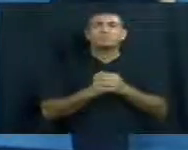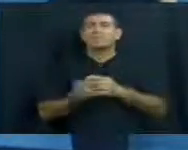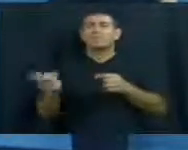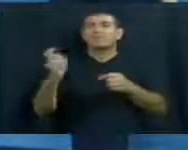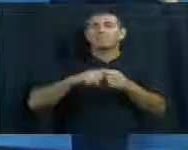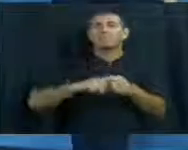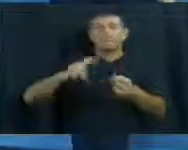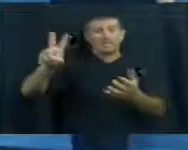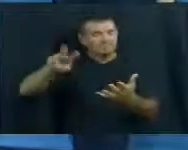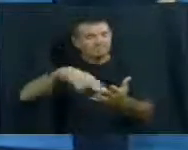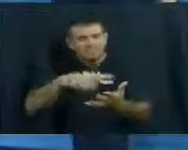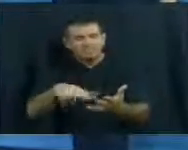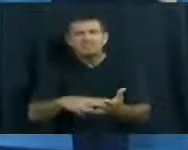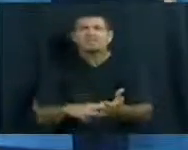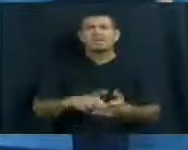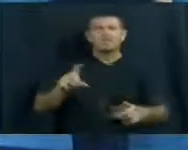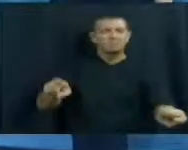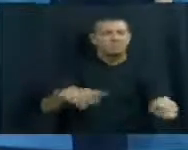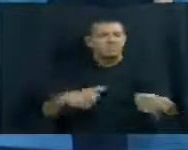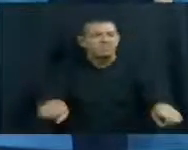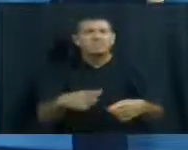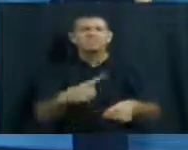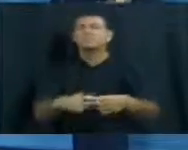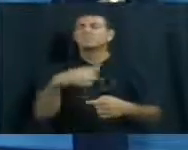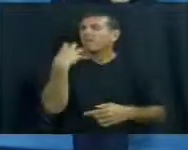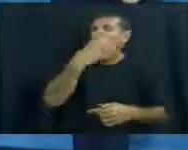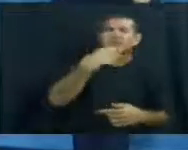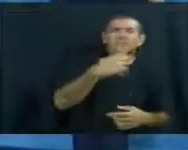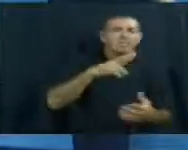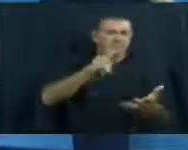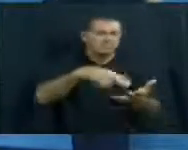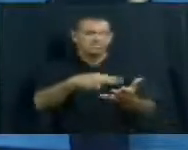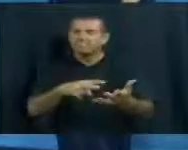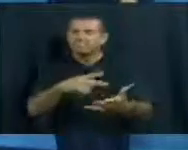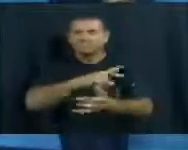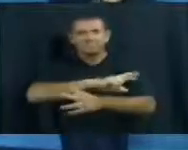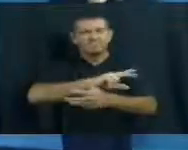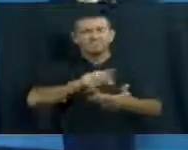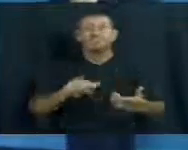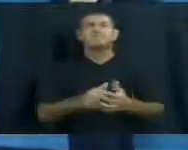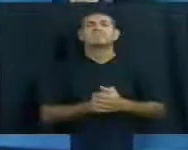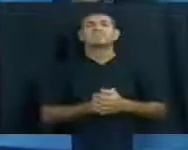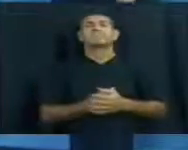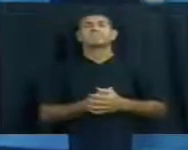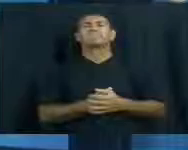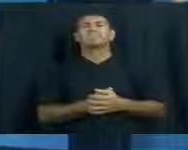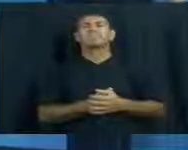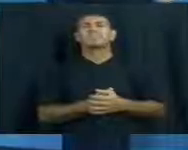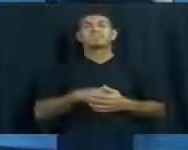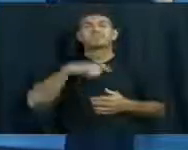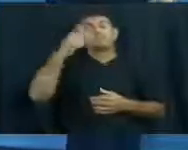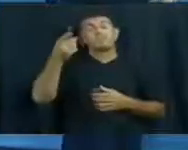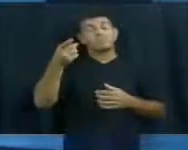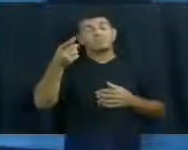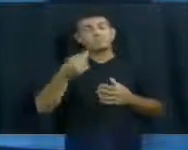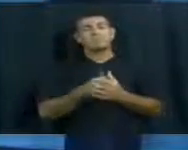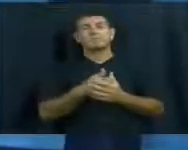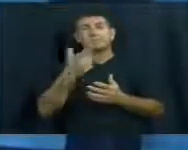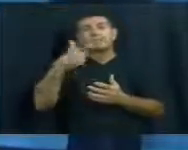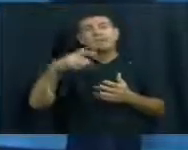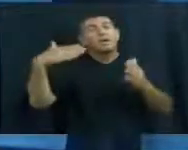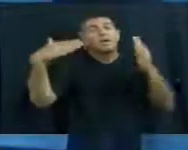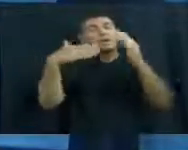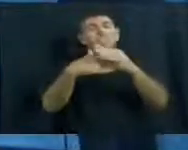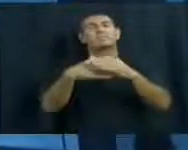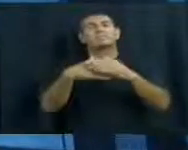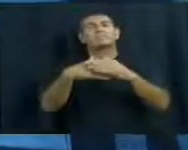energia bacana, retornando, indo também, passando novamente em frente à estação do carnaval. Vamos até